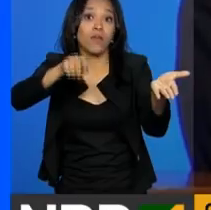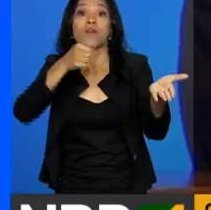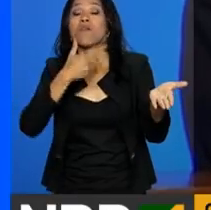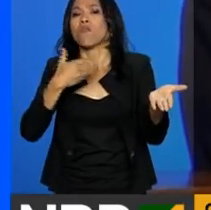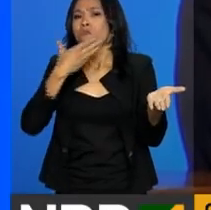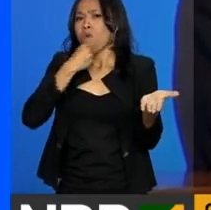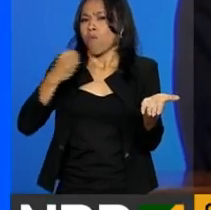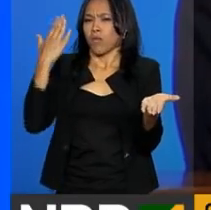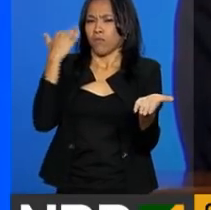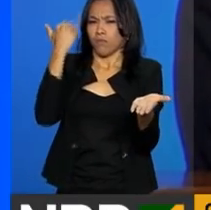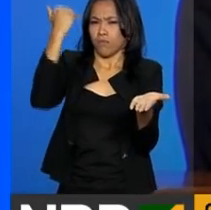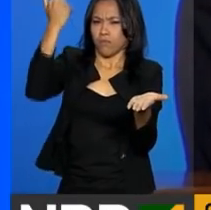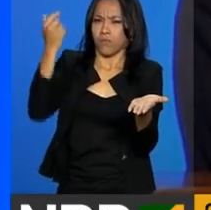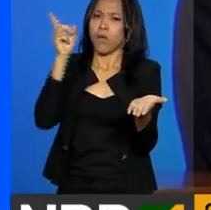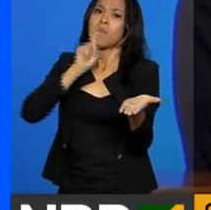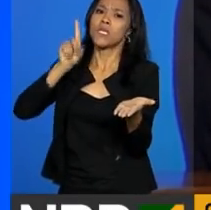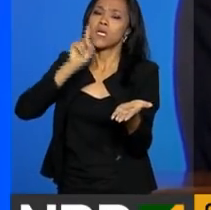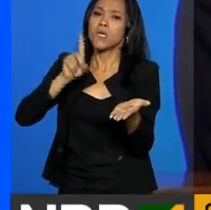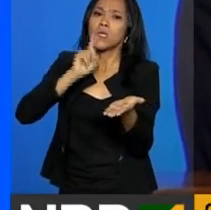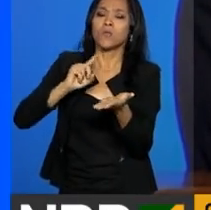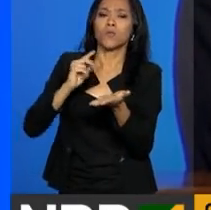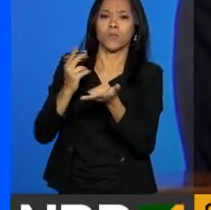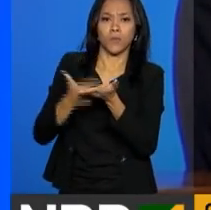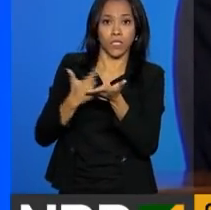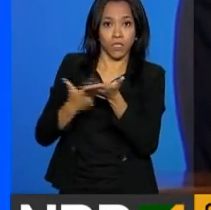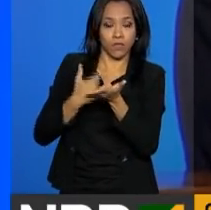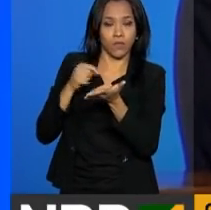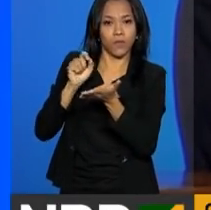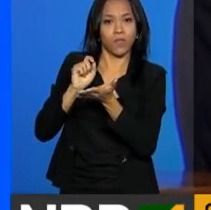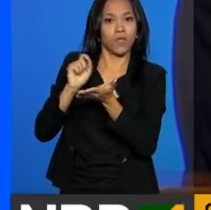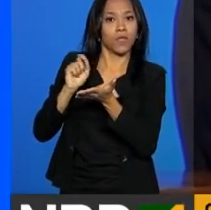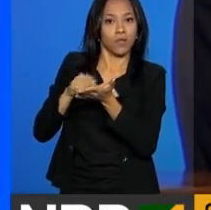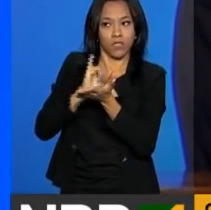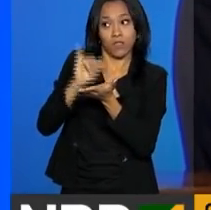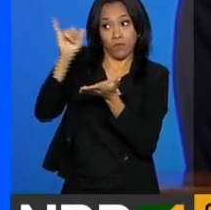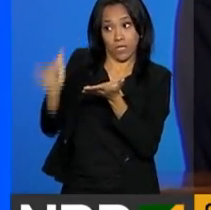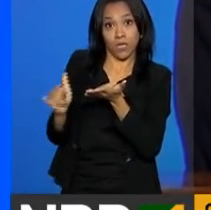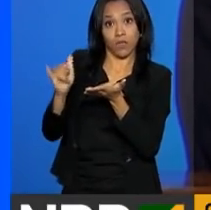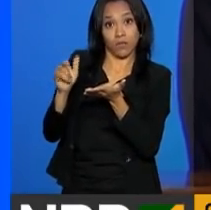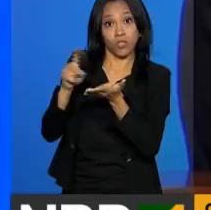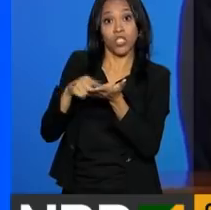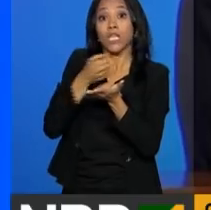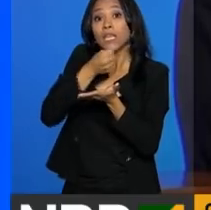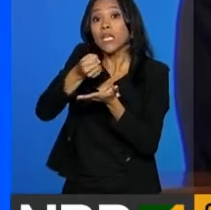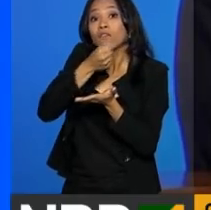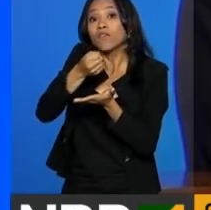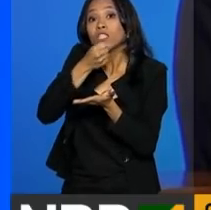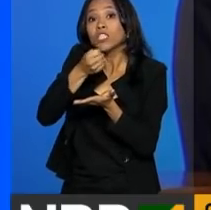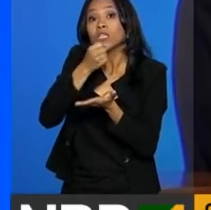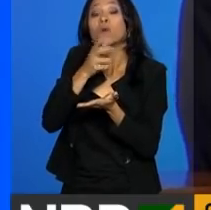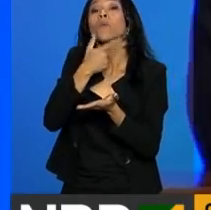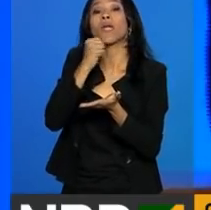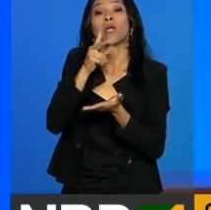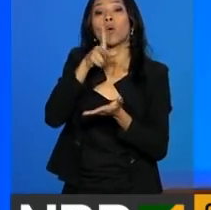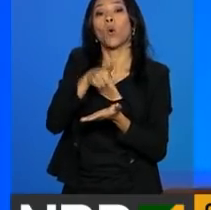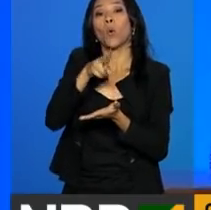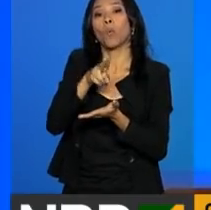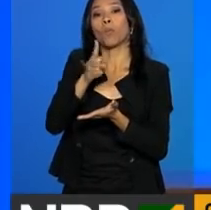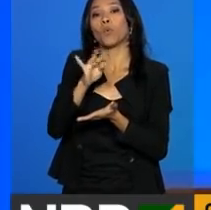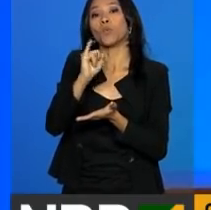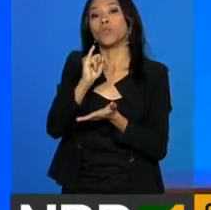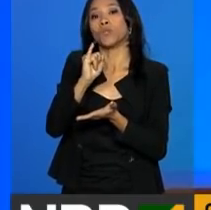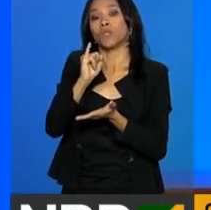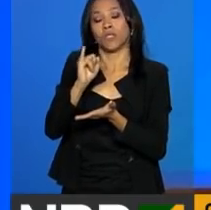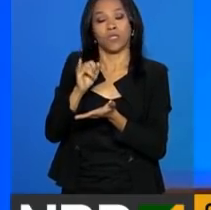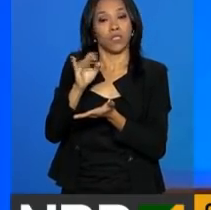tom que é um cineasta americano ele fez um livro o professor frente de entrevistas computing é uma coisa preciosa